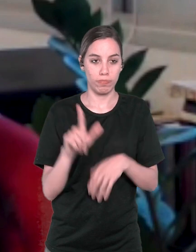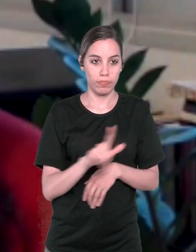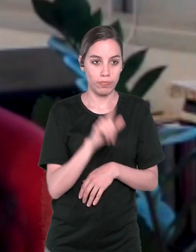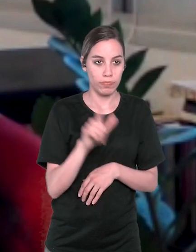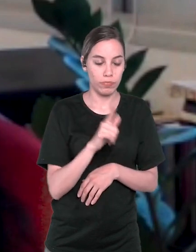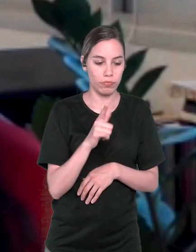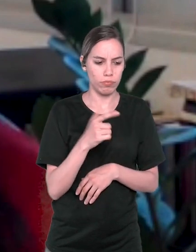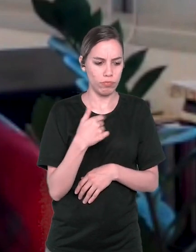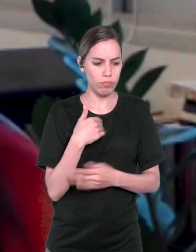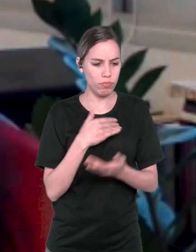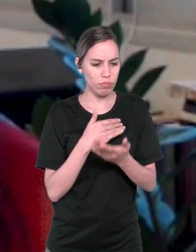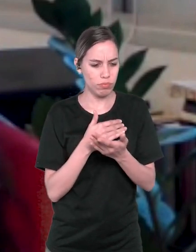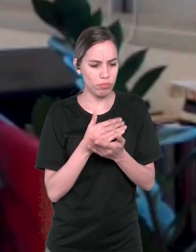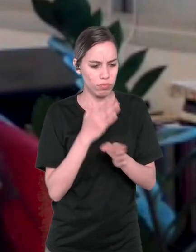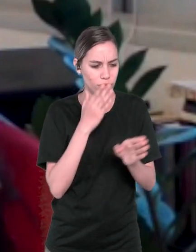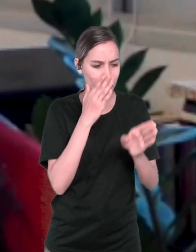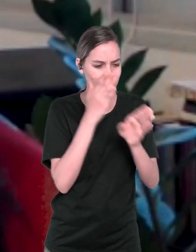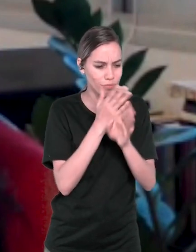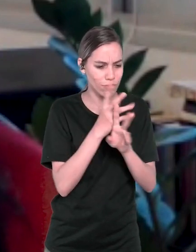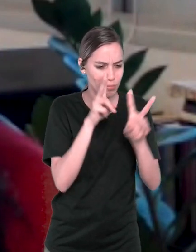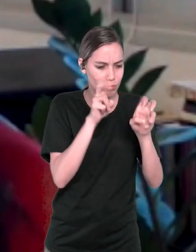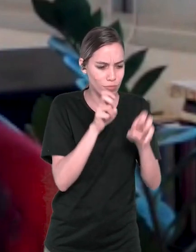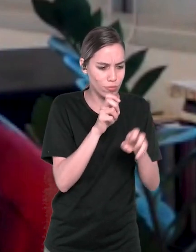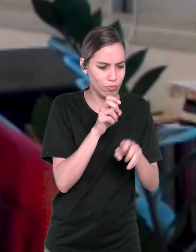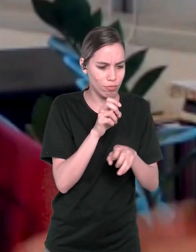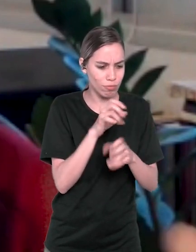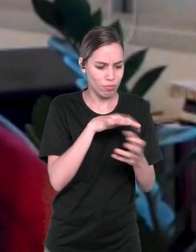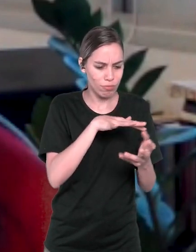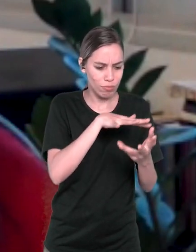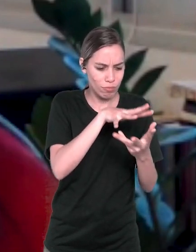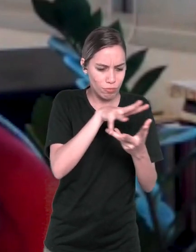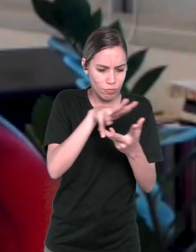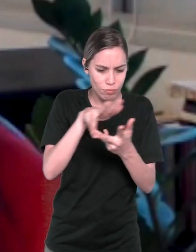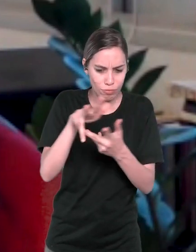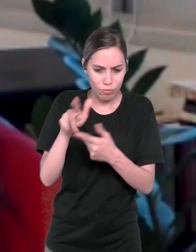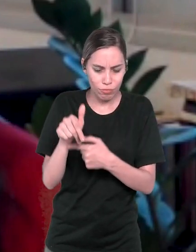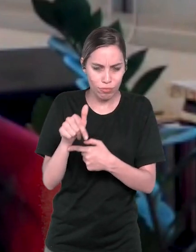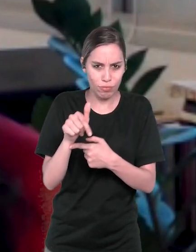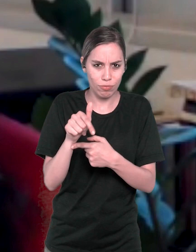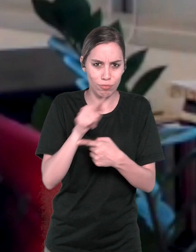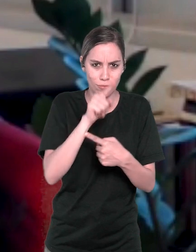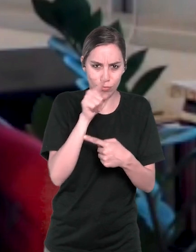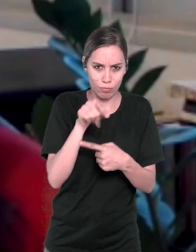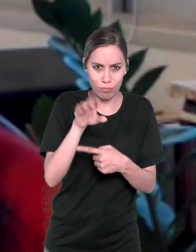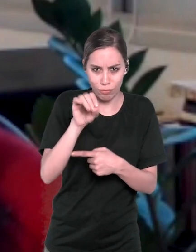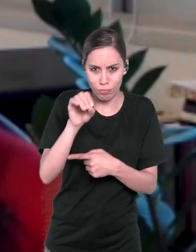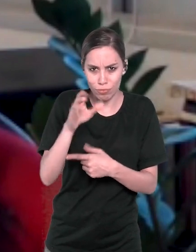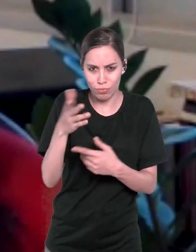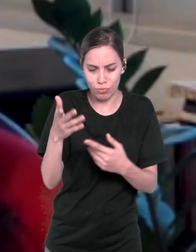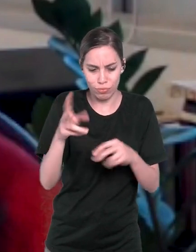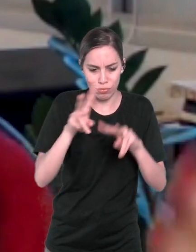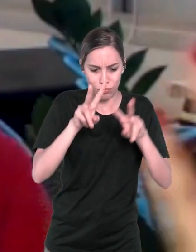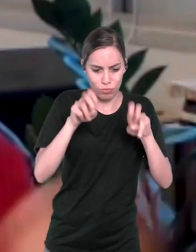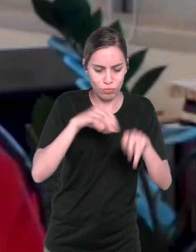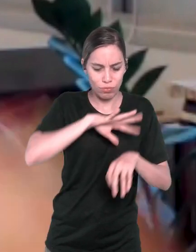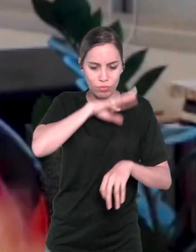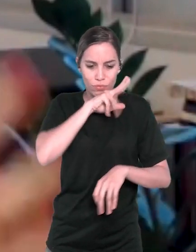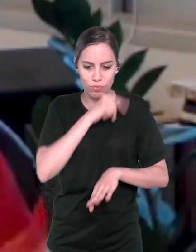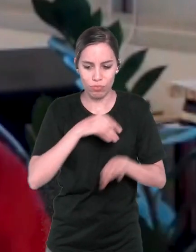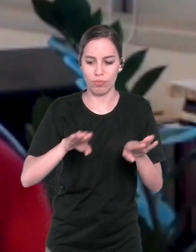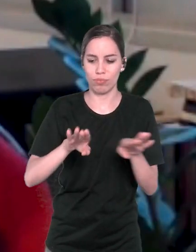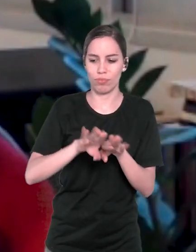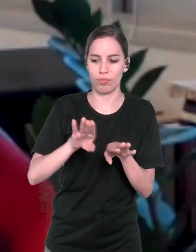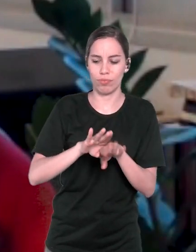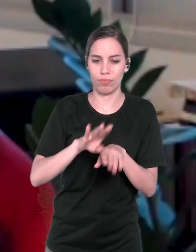elementos interessantíssimos sobre o mundo zoológico, sobre o mundo da botânica, e logo